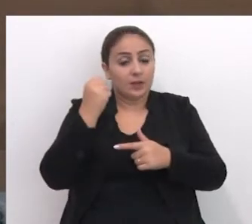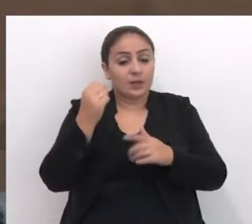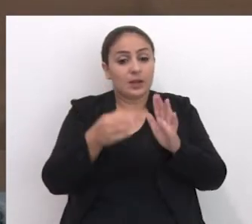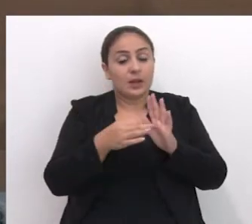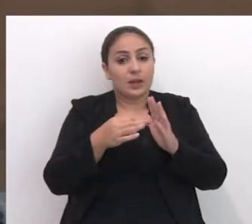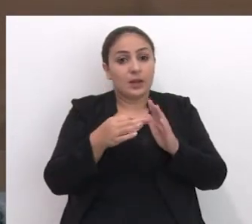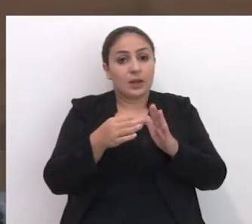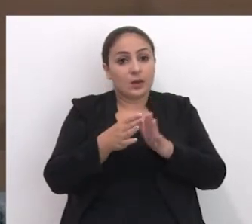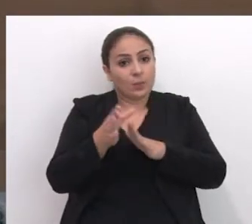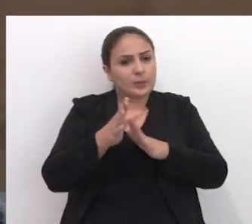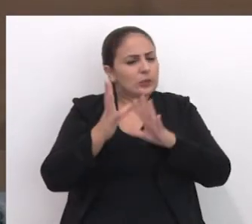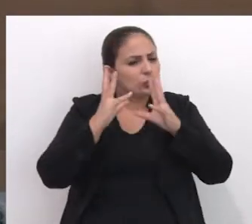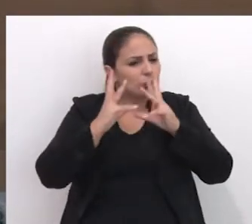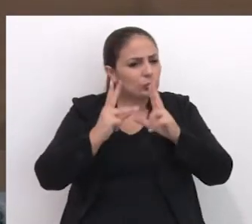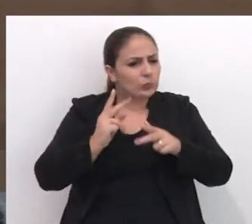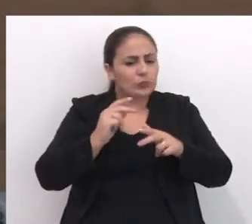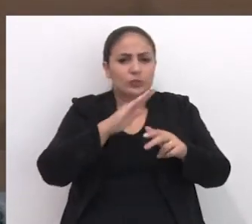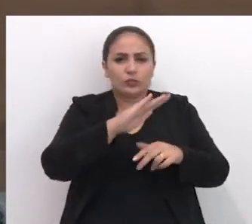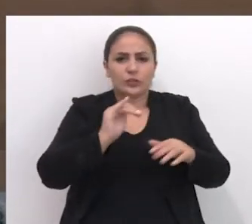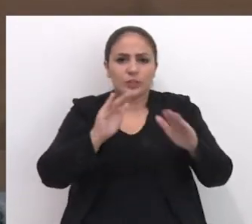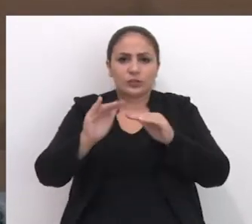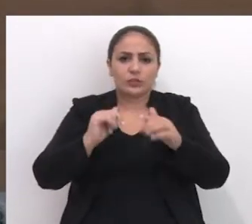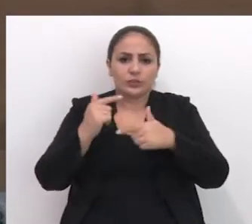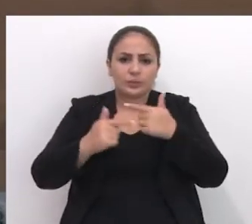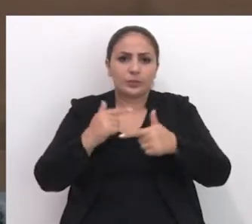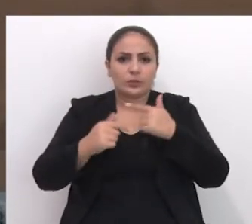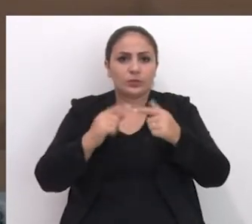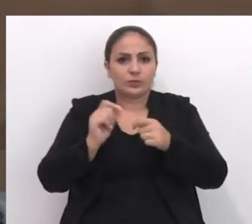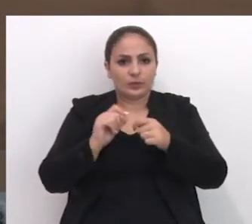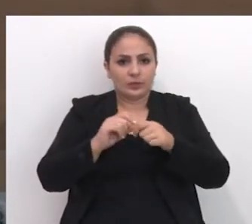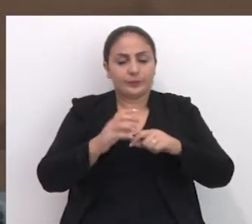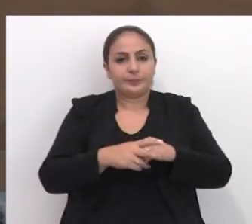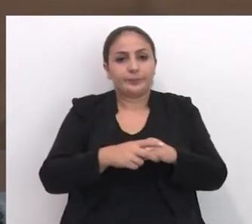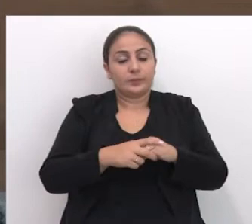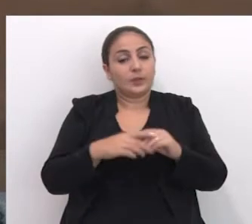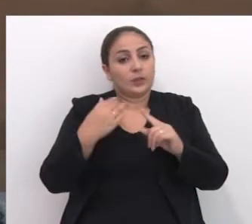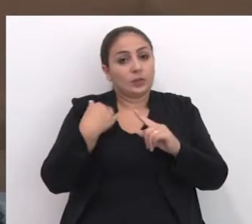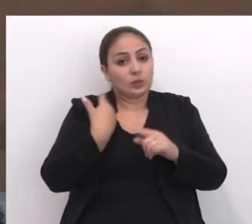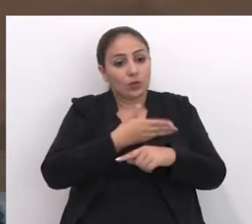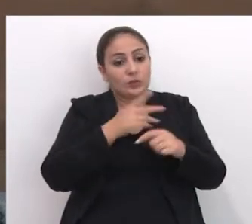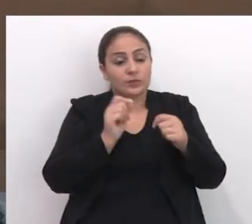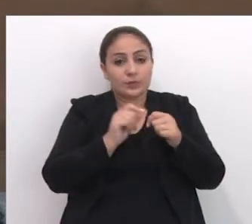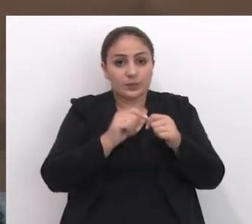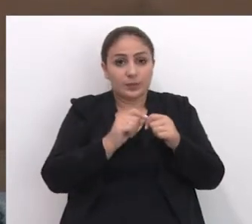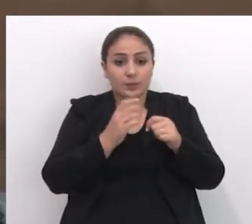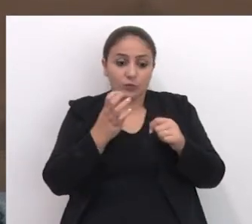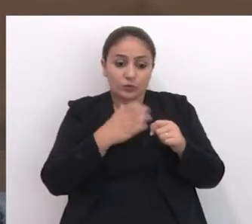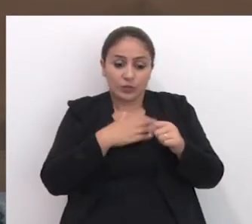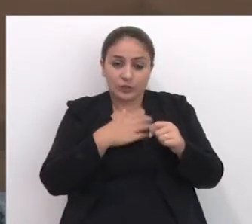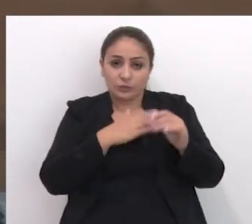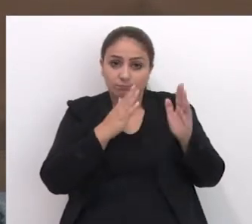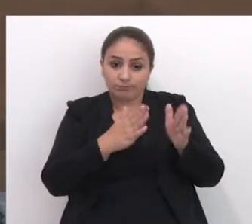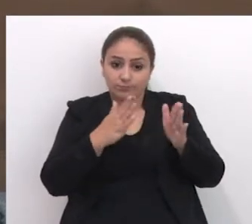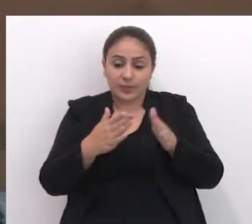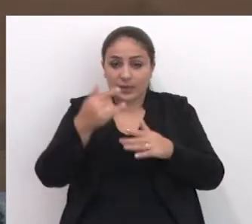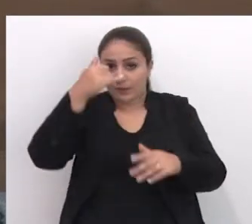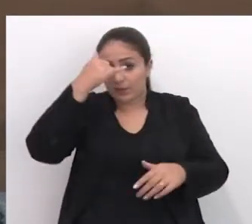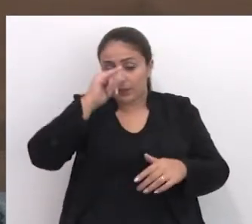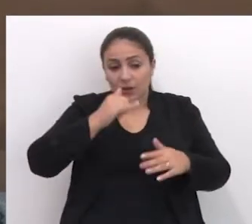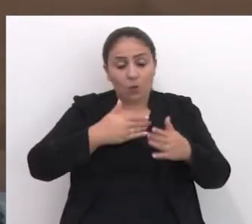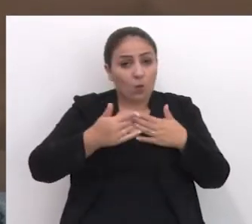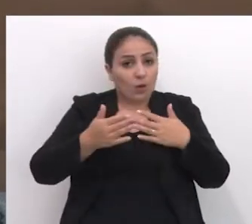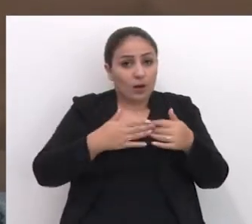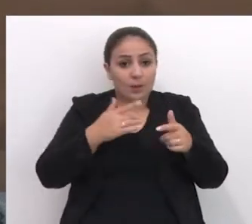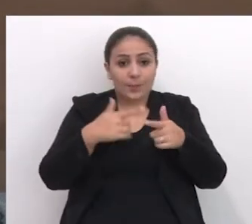a retirada de todos os servidores e de todo o serviço que lá era prestado. E assim a gente fez, por uma questão de cautela, para evitar qualquer